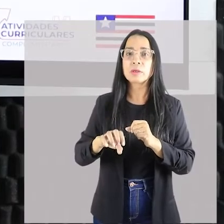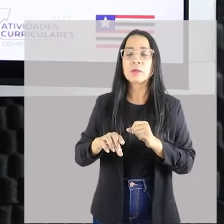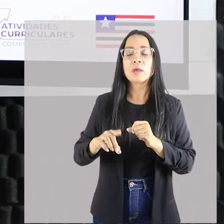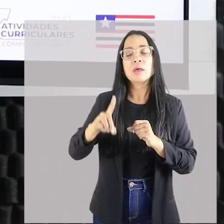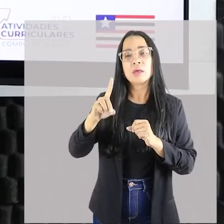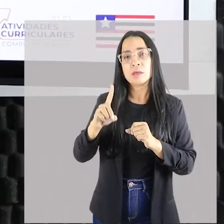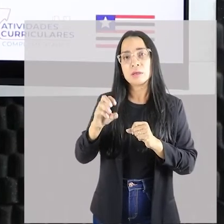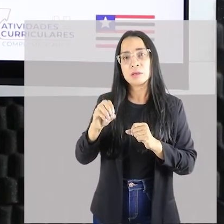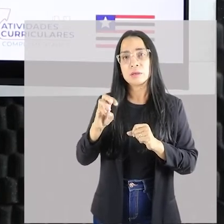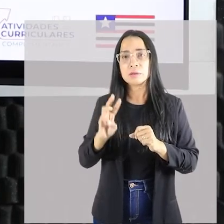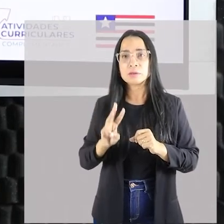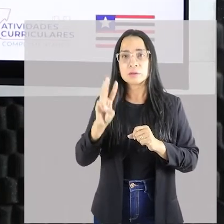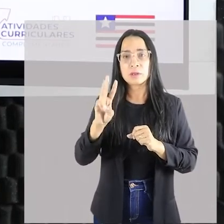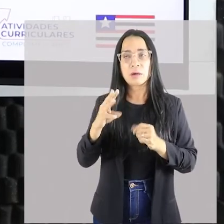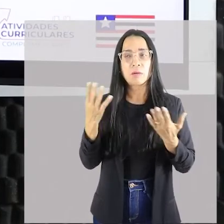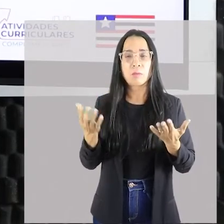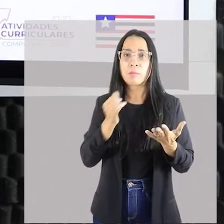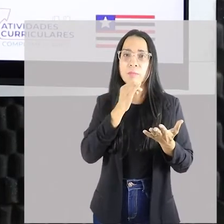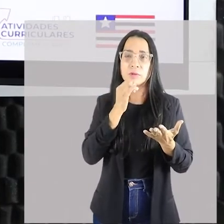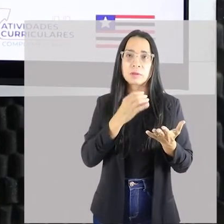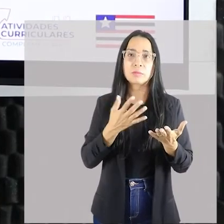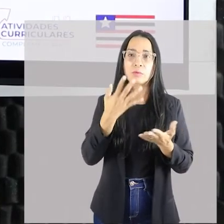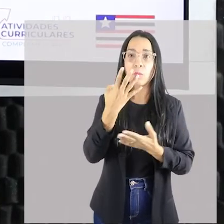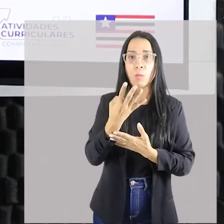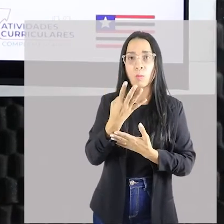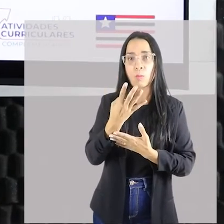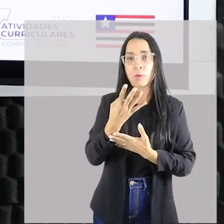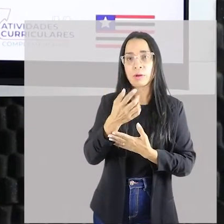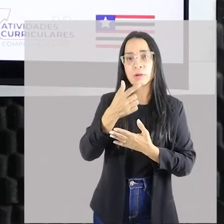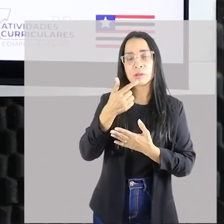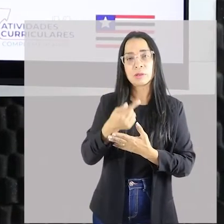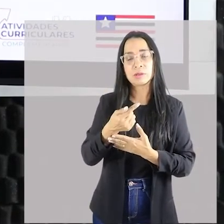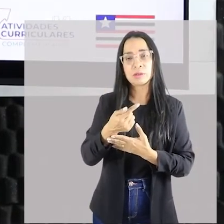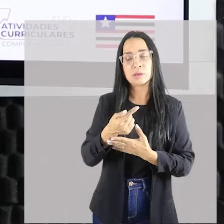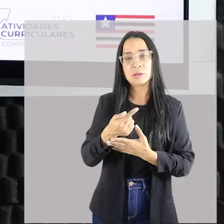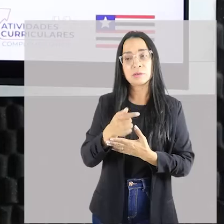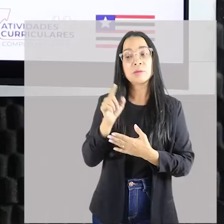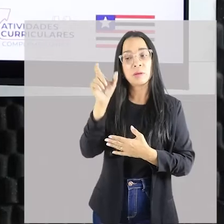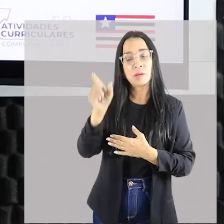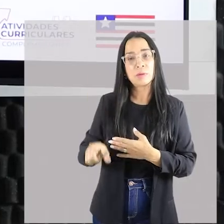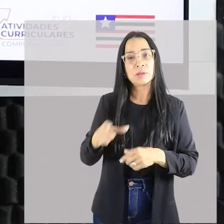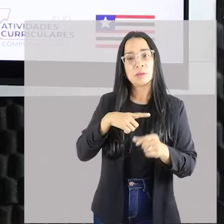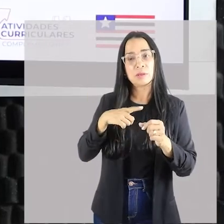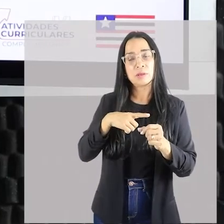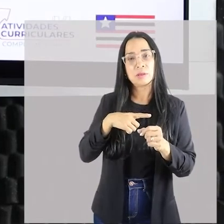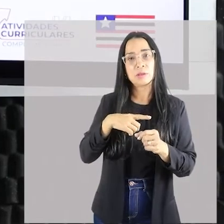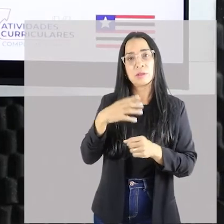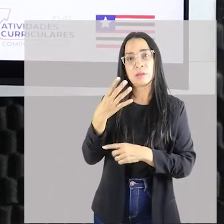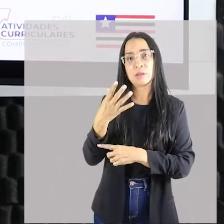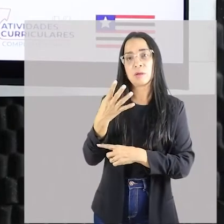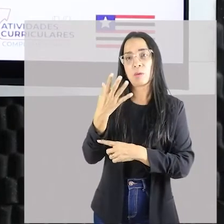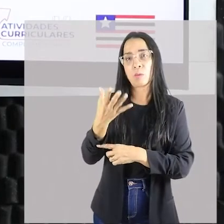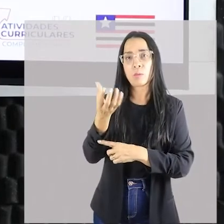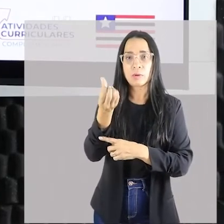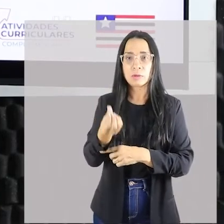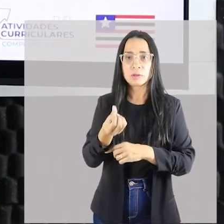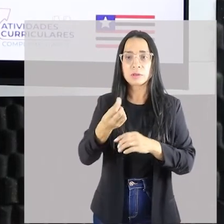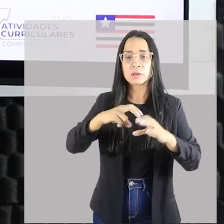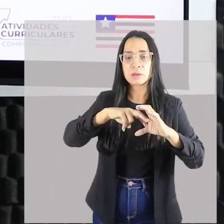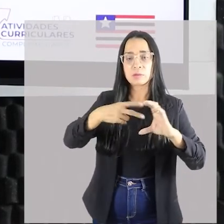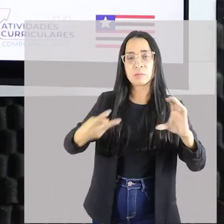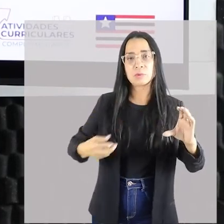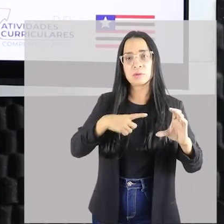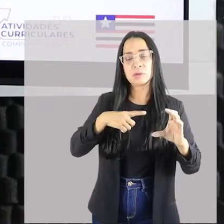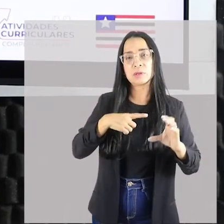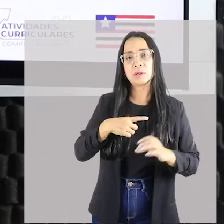ter 47 cromossomos, ele vai ter esse indivíduo, ao invés de ter 46 cromossomos, ele